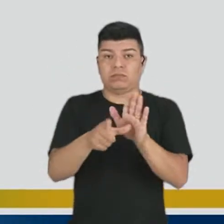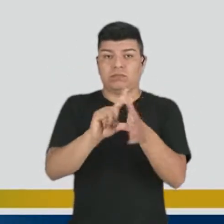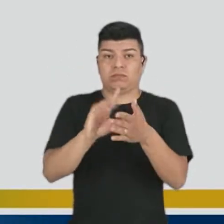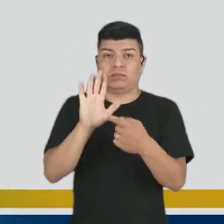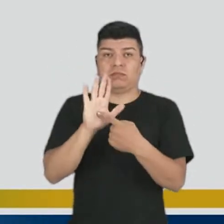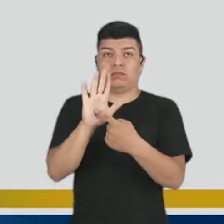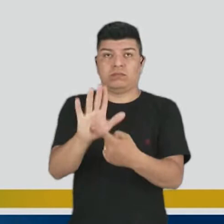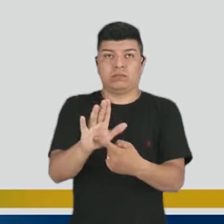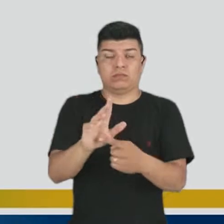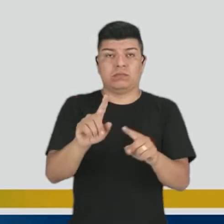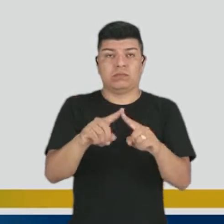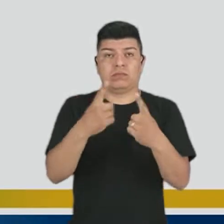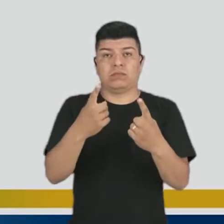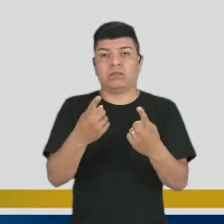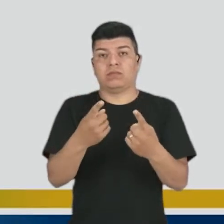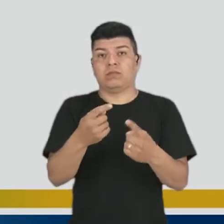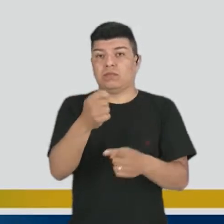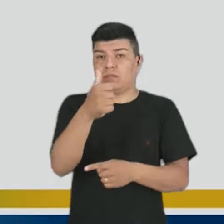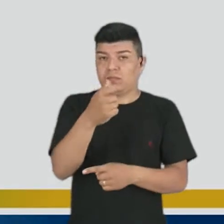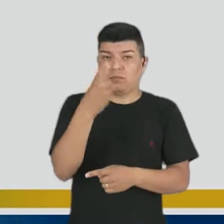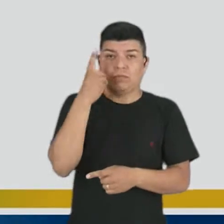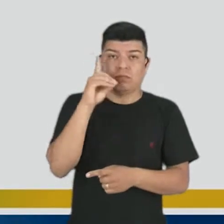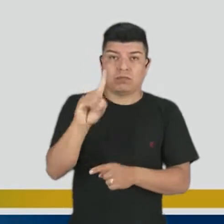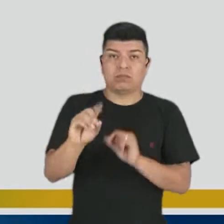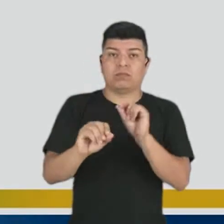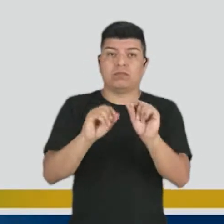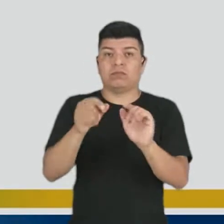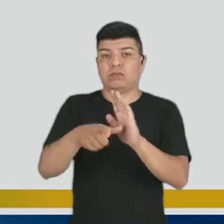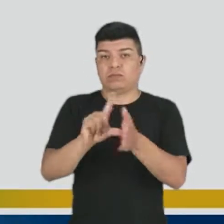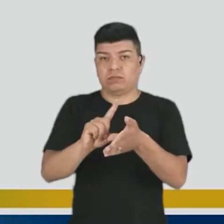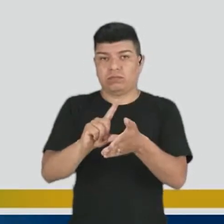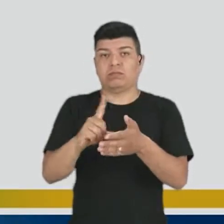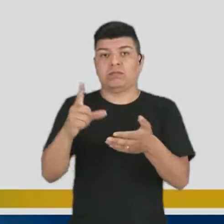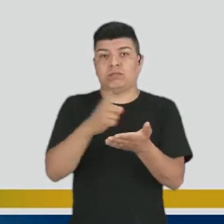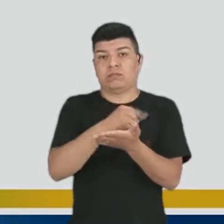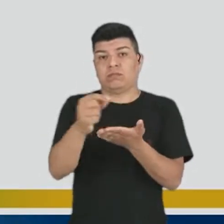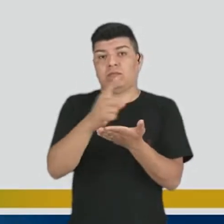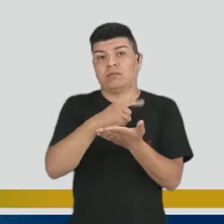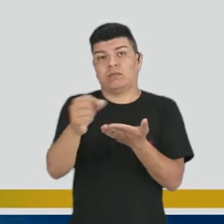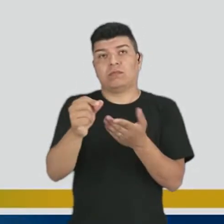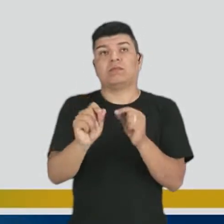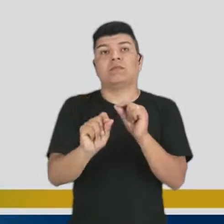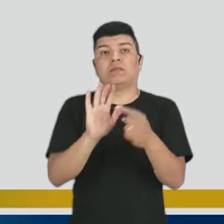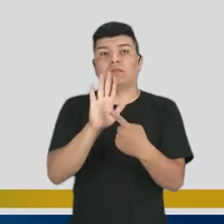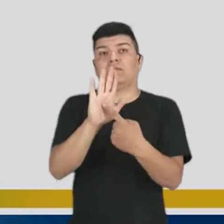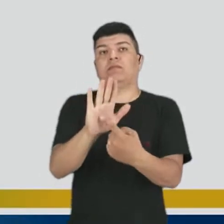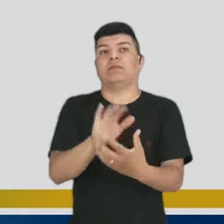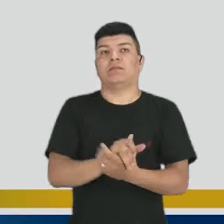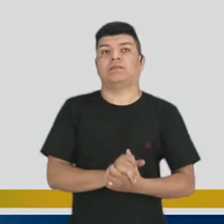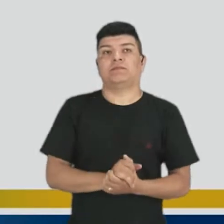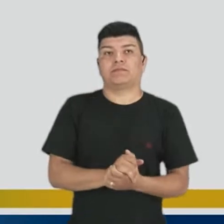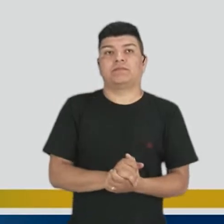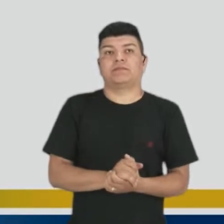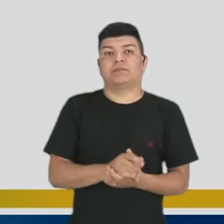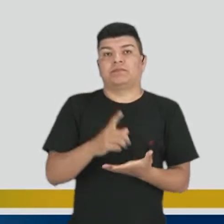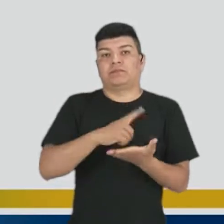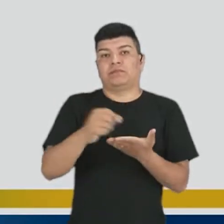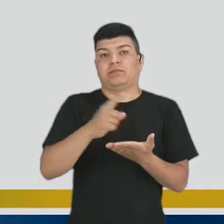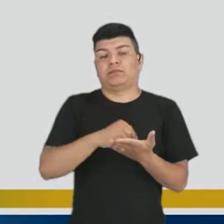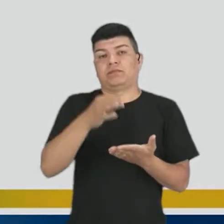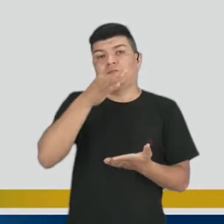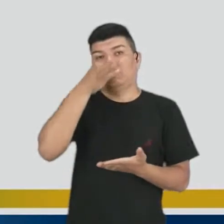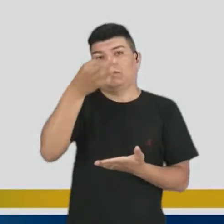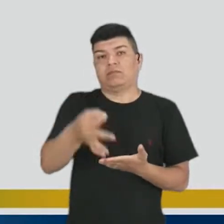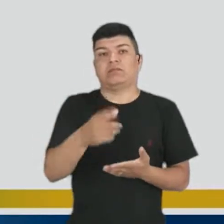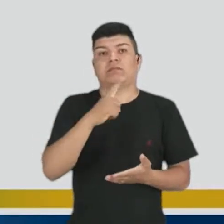à publicação ou a poucos dias antes da publicação do artigo. São esses assuntos que são abordados. E o artigo de opinião